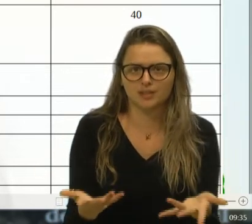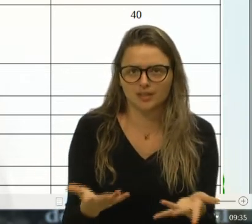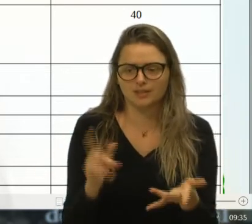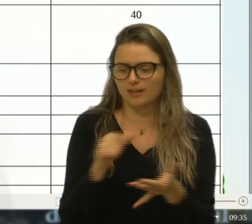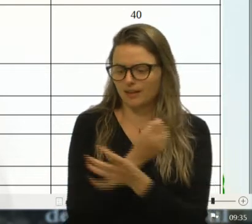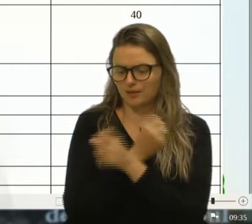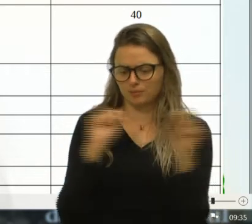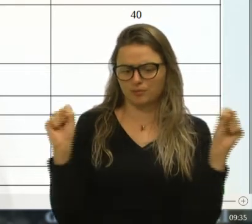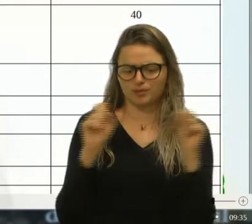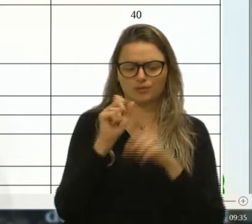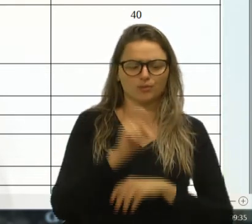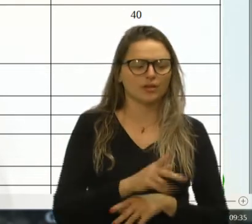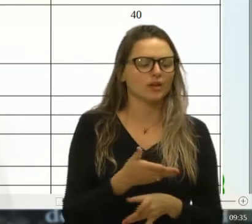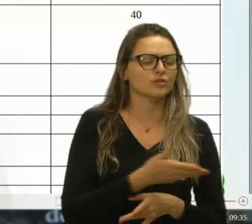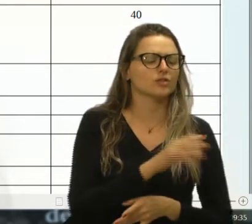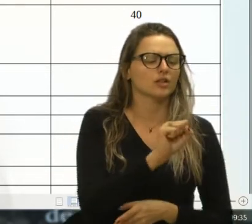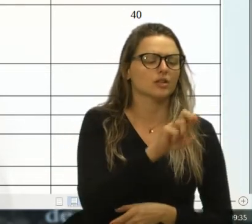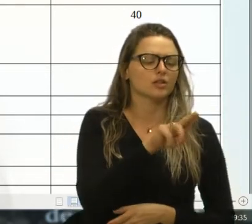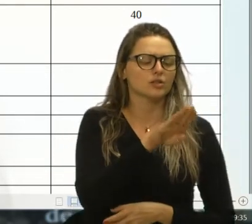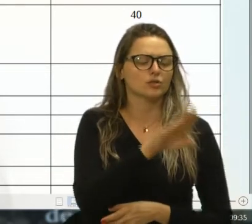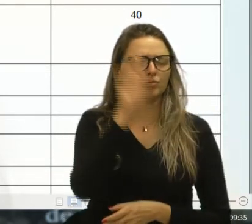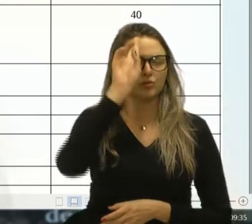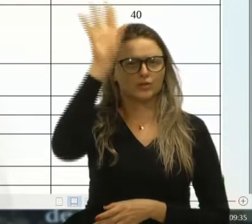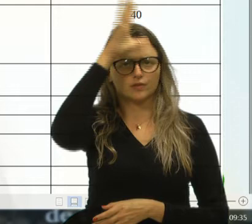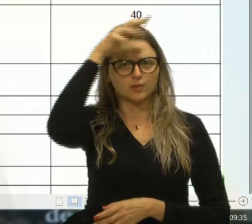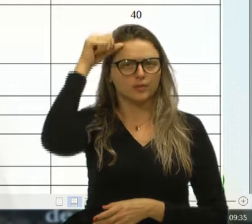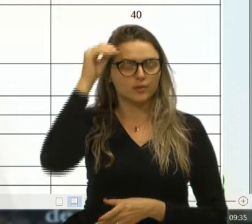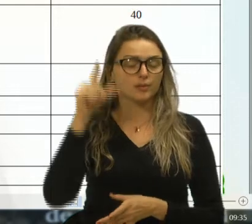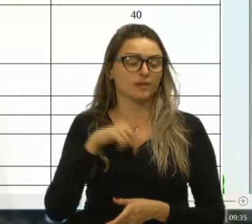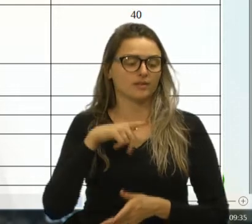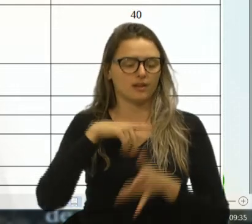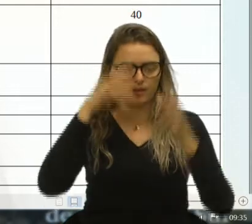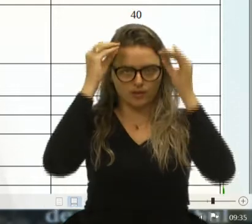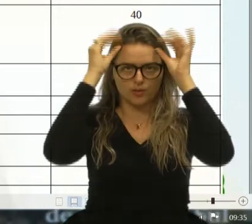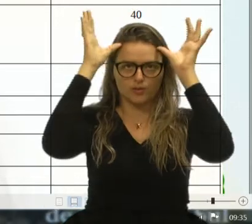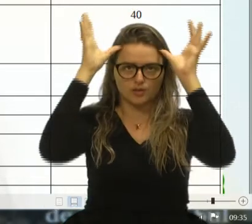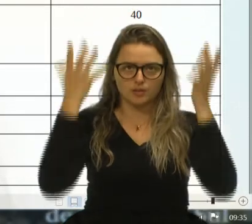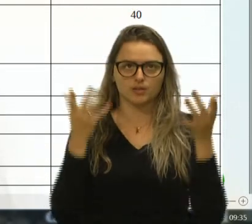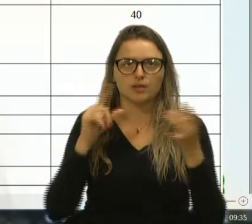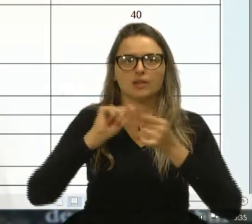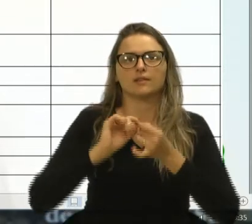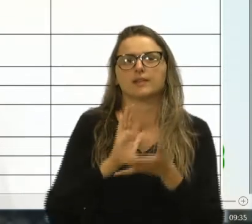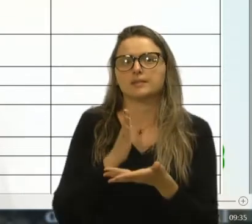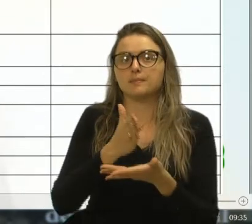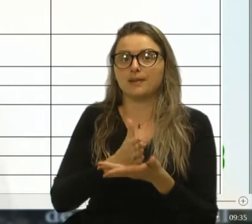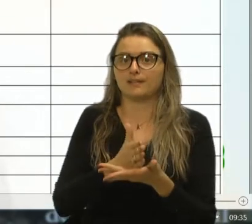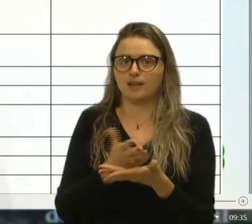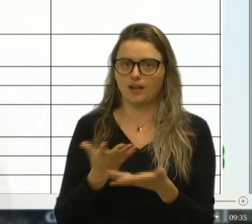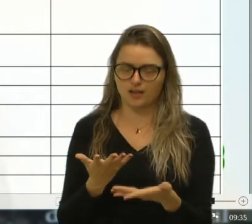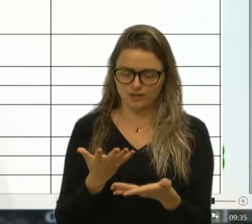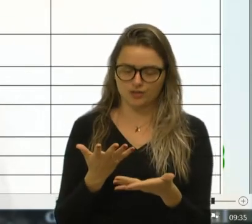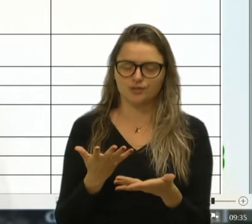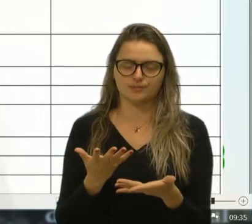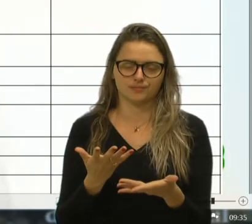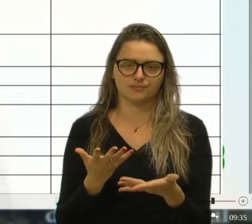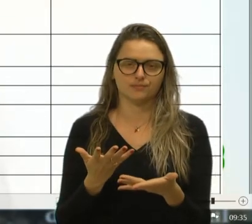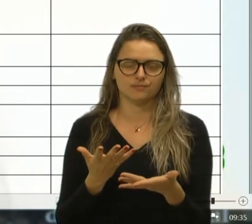que já foram subprefeitos aqui no interior têm conhecimento disso. Então se fez um meio termo.